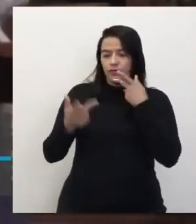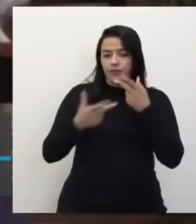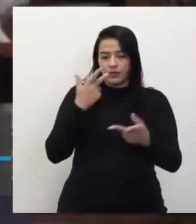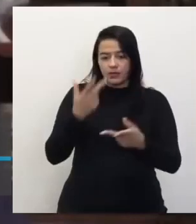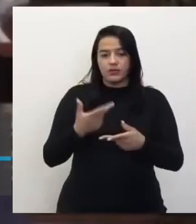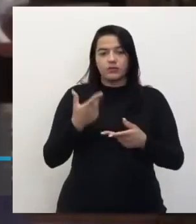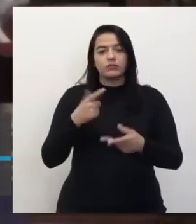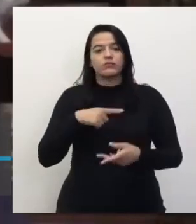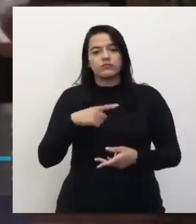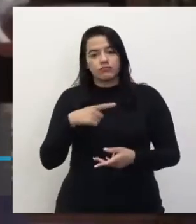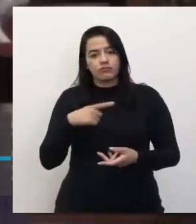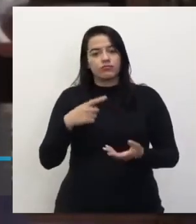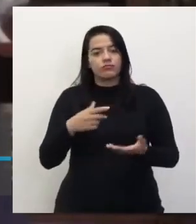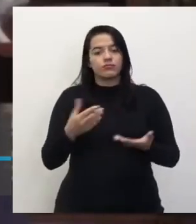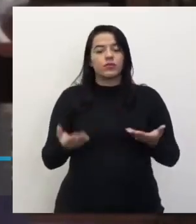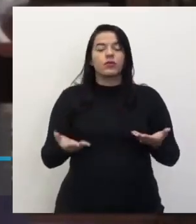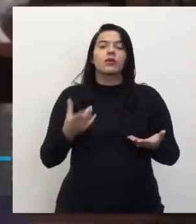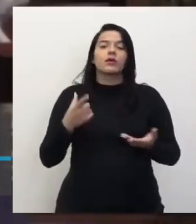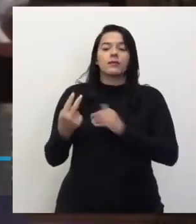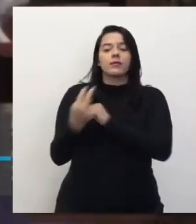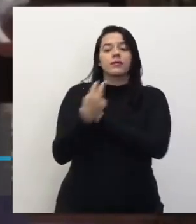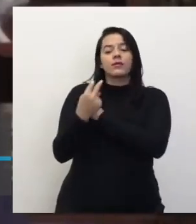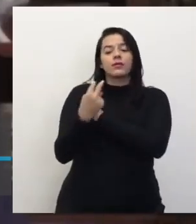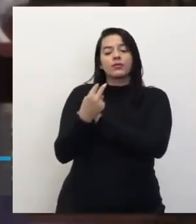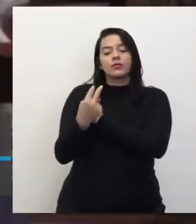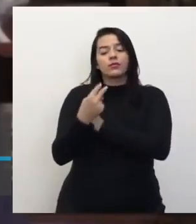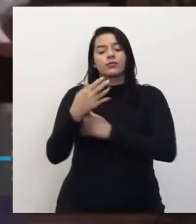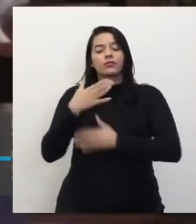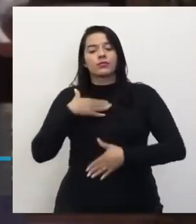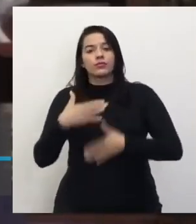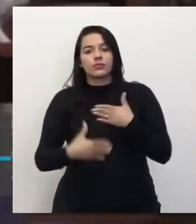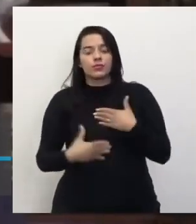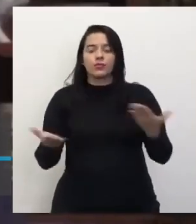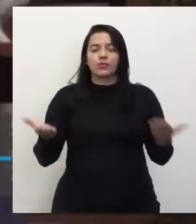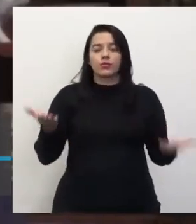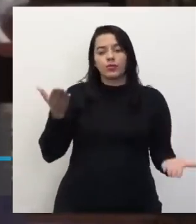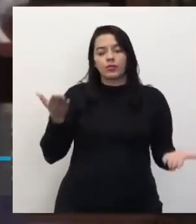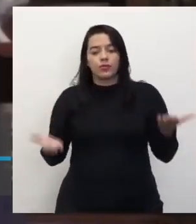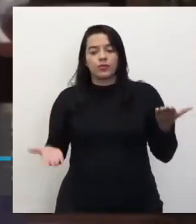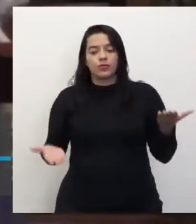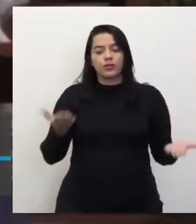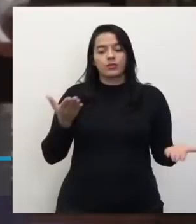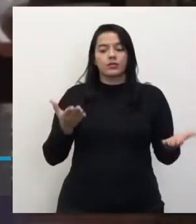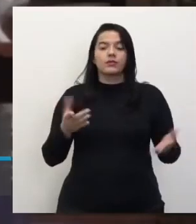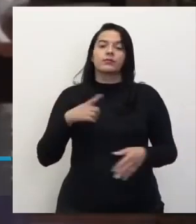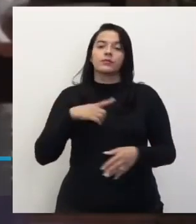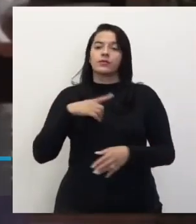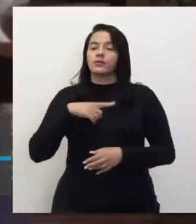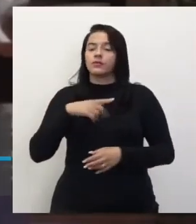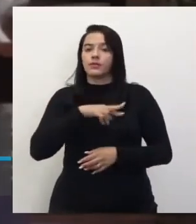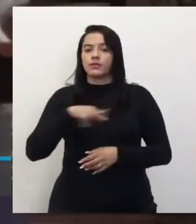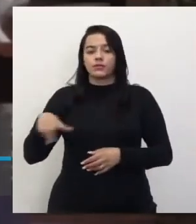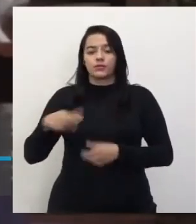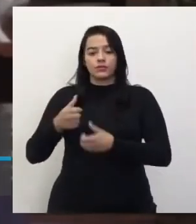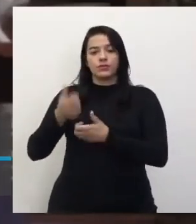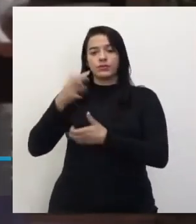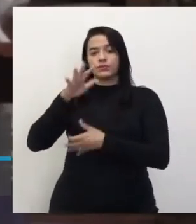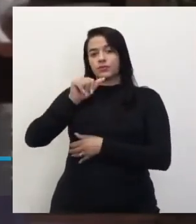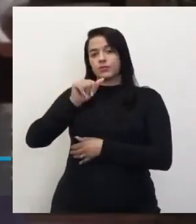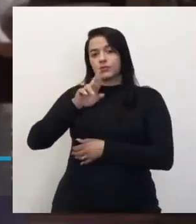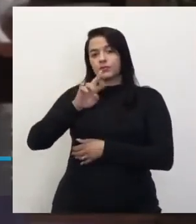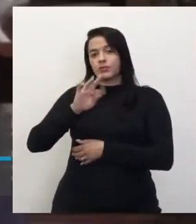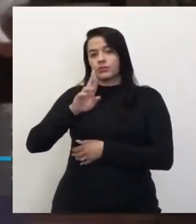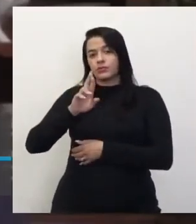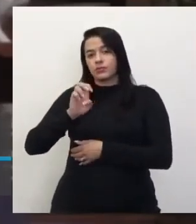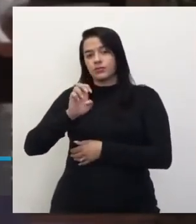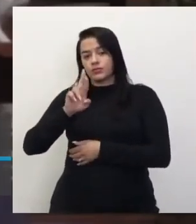sustentação, né, e de manutenção do corpo, manutenção do equilíbrio, né? O Arthur aqui também Olha. falou a mesma coisa, olha,